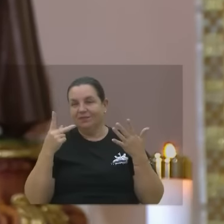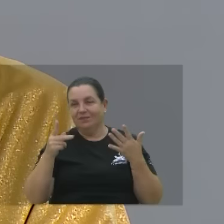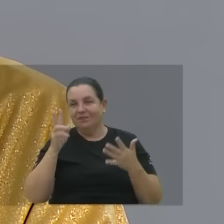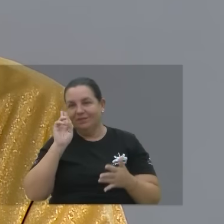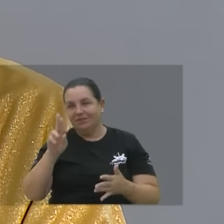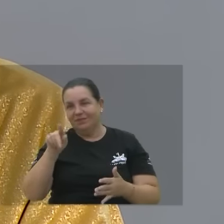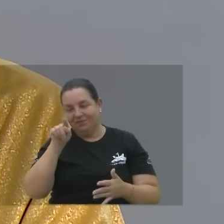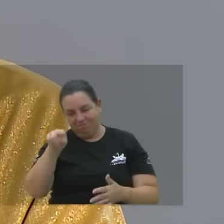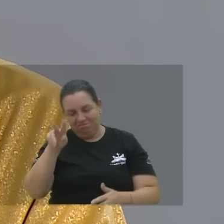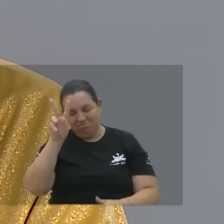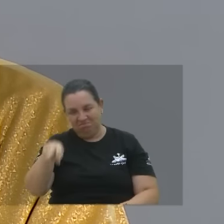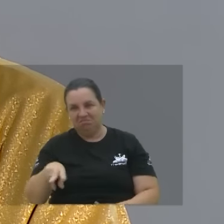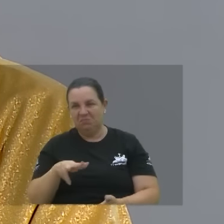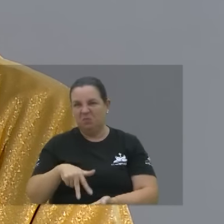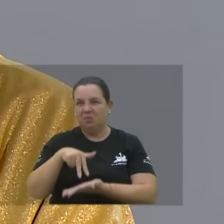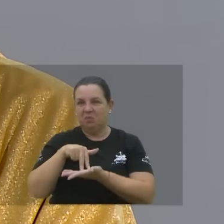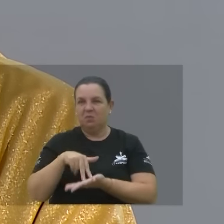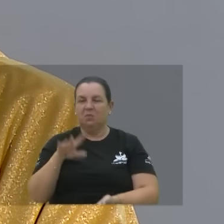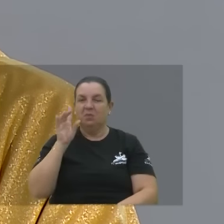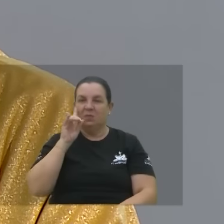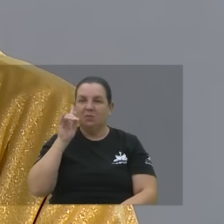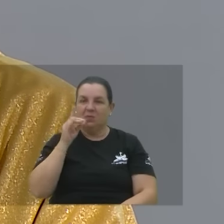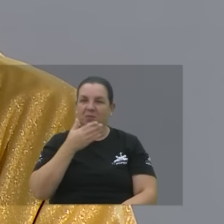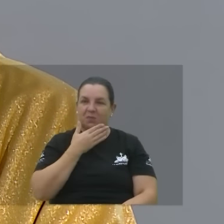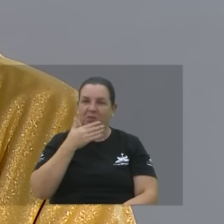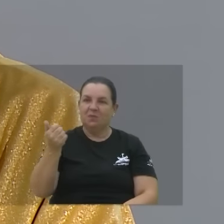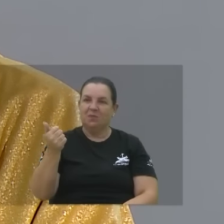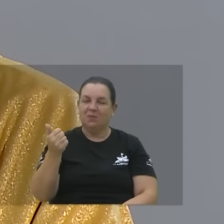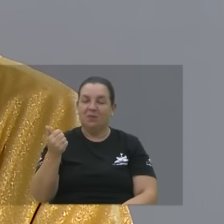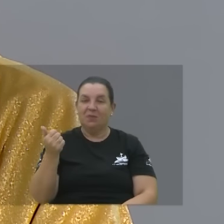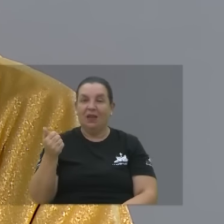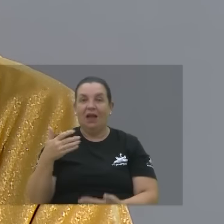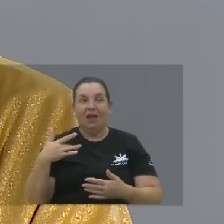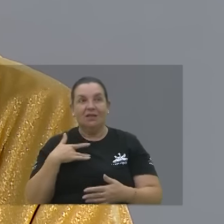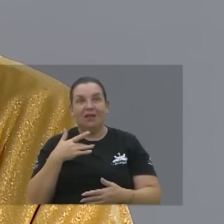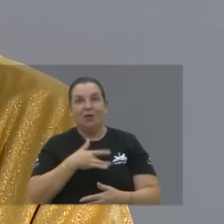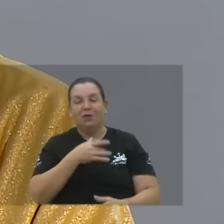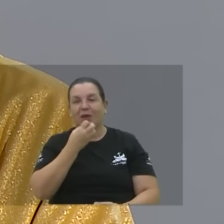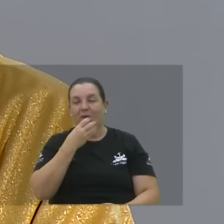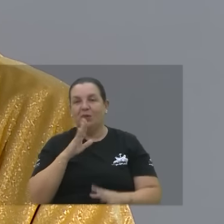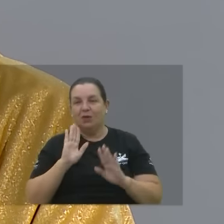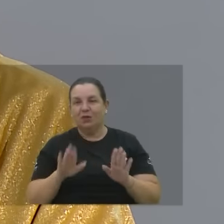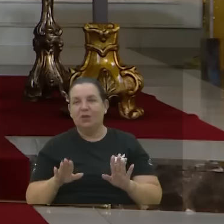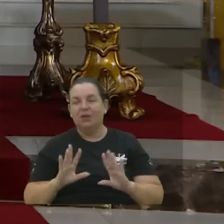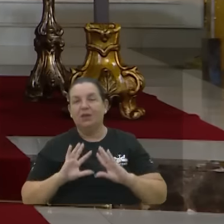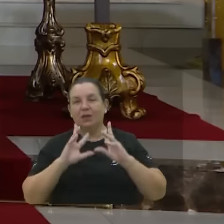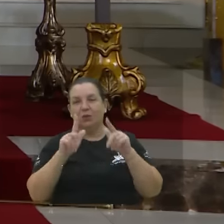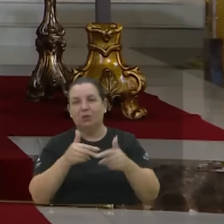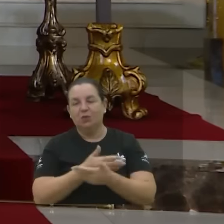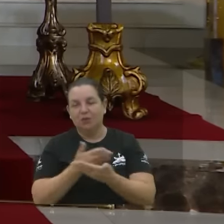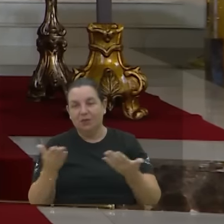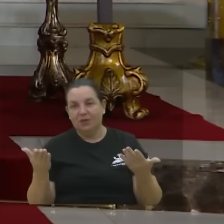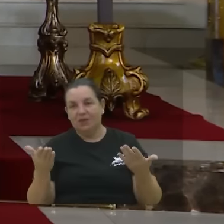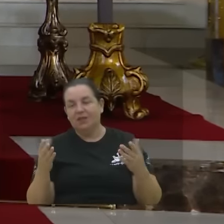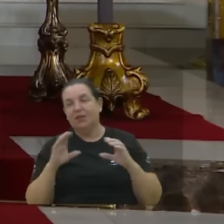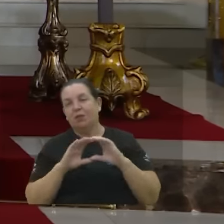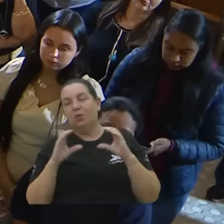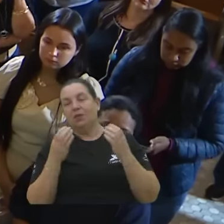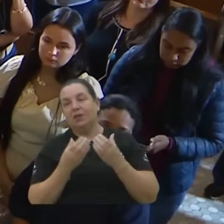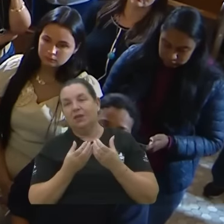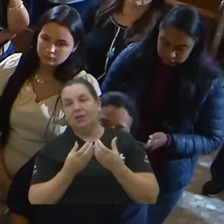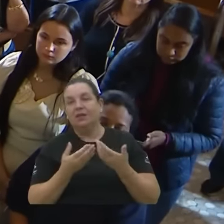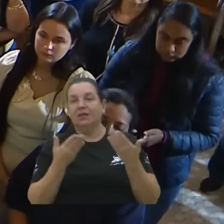senhor em pé, cada dia melhor, recuperado, e para isso Eu quero que toda essa comunidade, todo